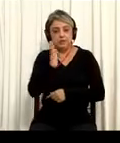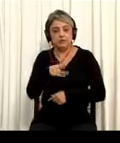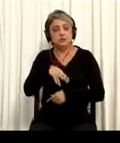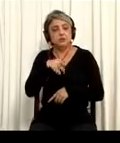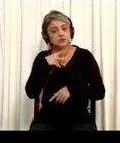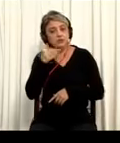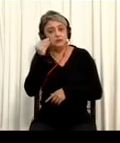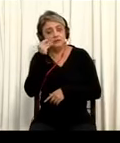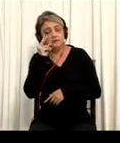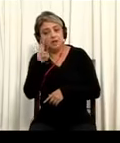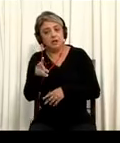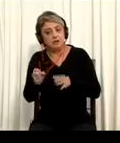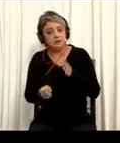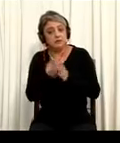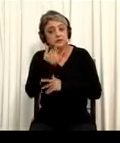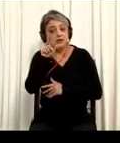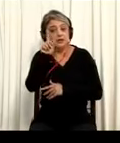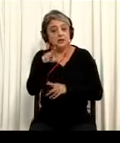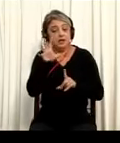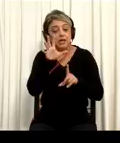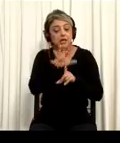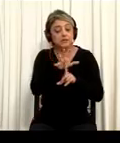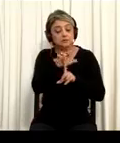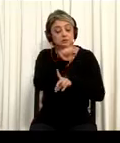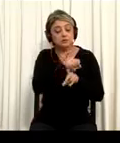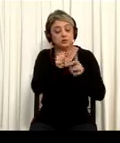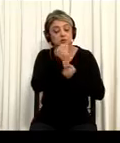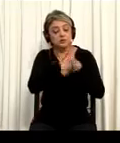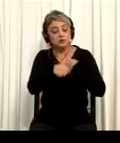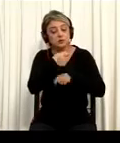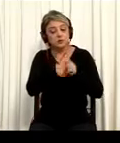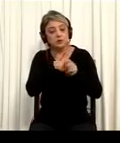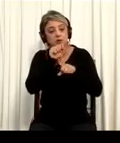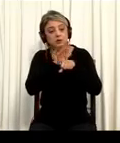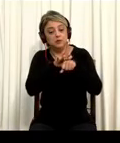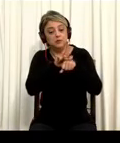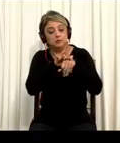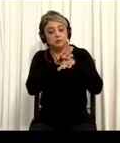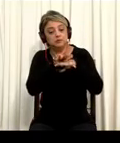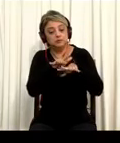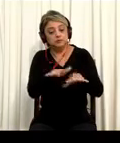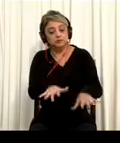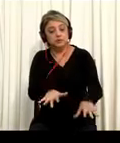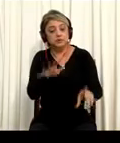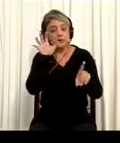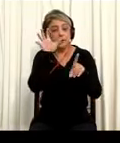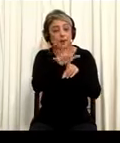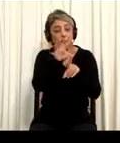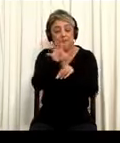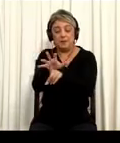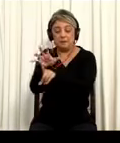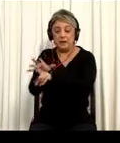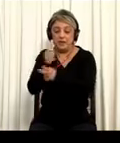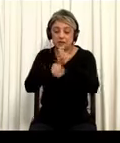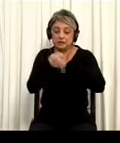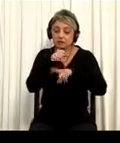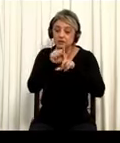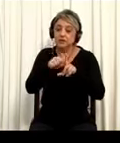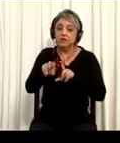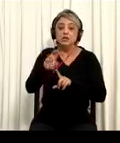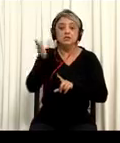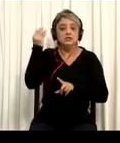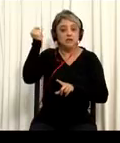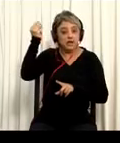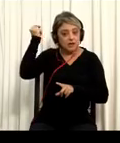visto acontecer. Então, esses impactos socioeconômicos que a pandemia traz são impactos socioeconômicos que já estavam